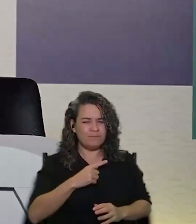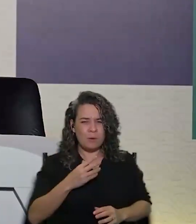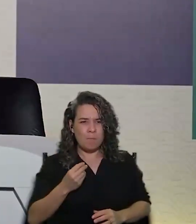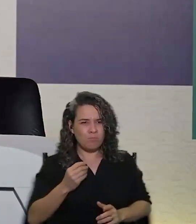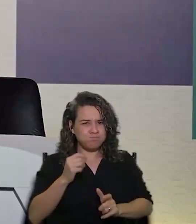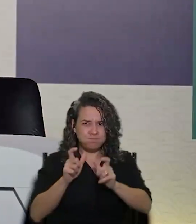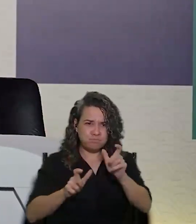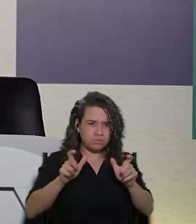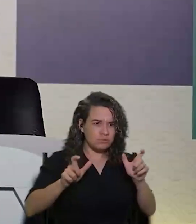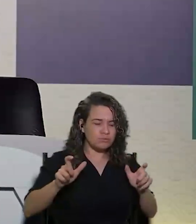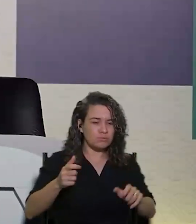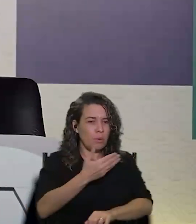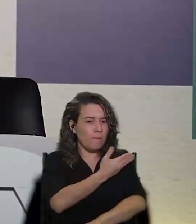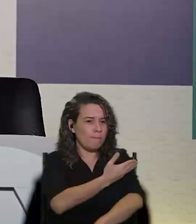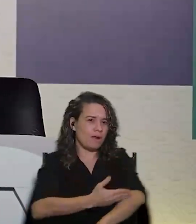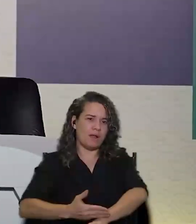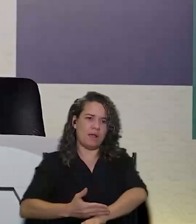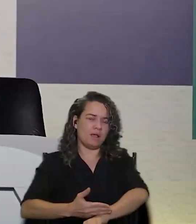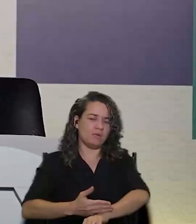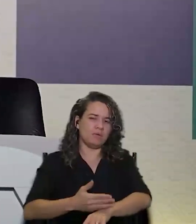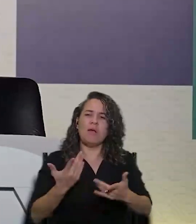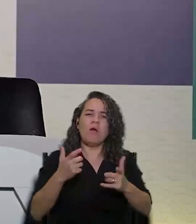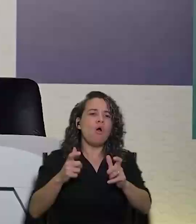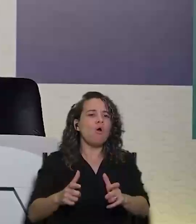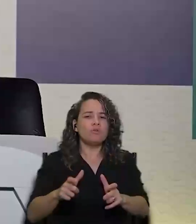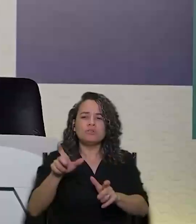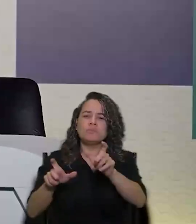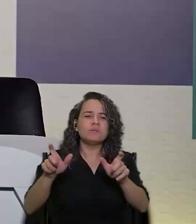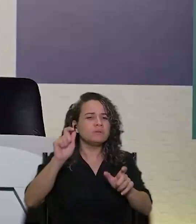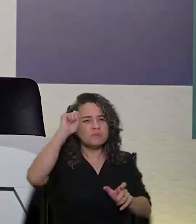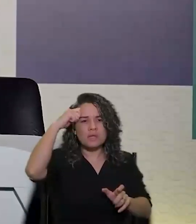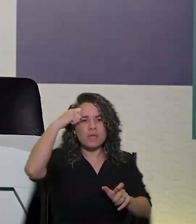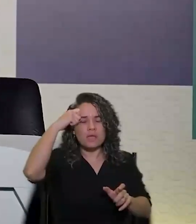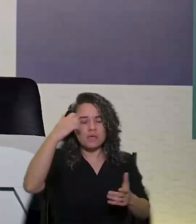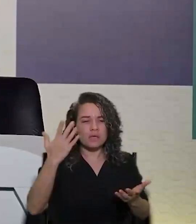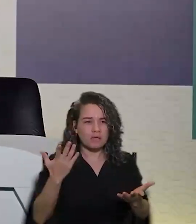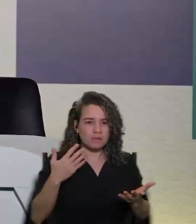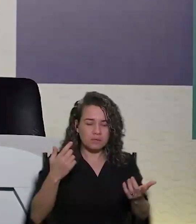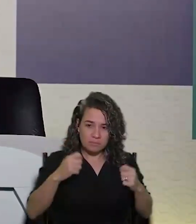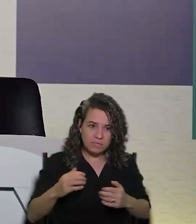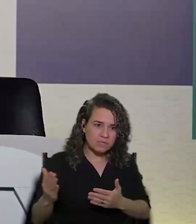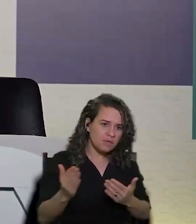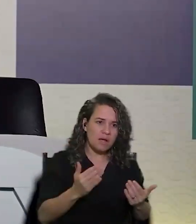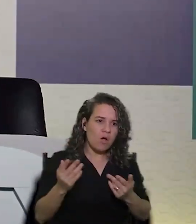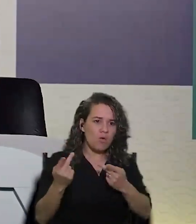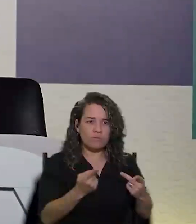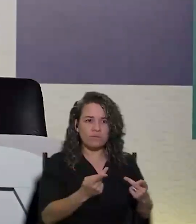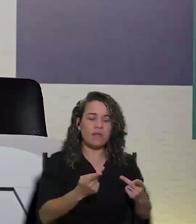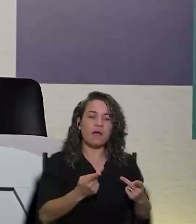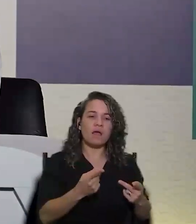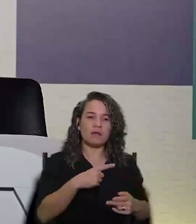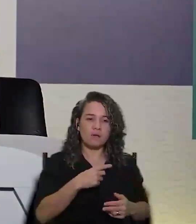os negros, né? E tem muito homem aqui, vamos trazer os negros, vamos fazer um festival paritário, pelo menos, né? Mesas